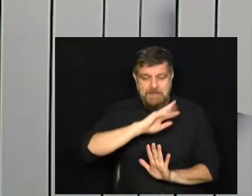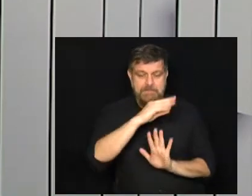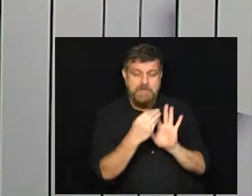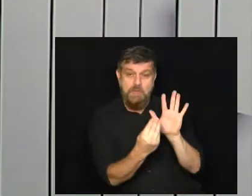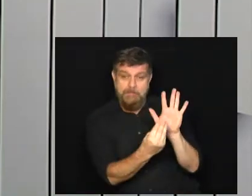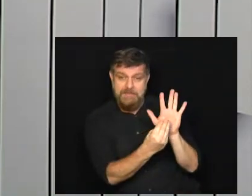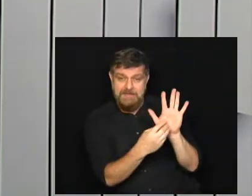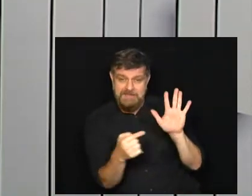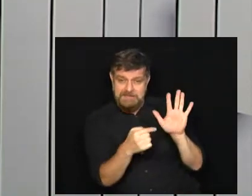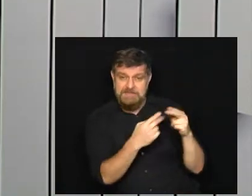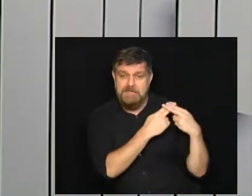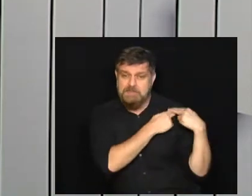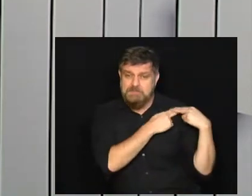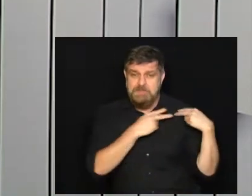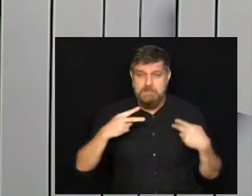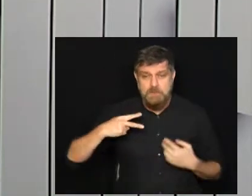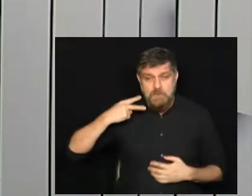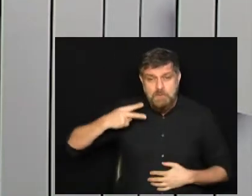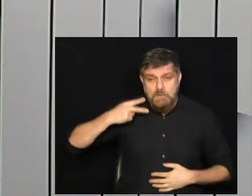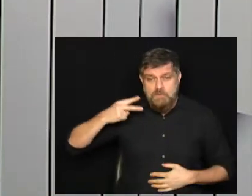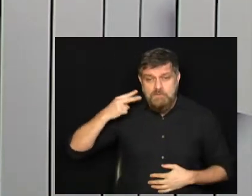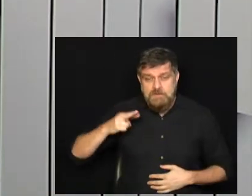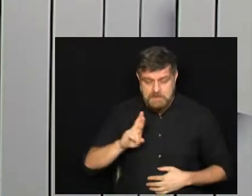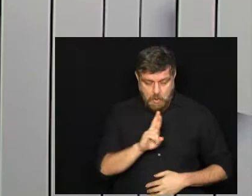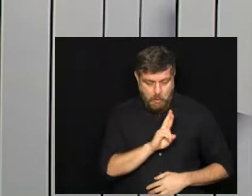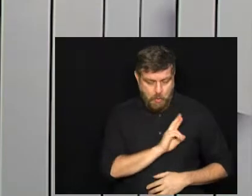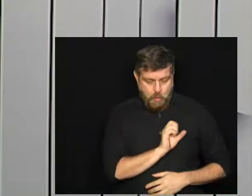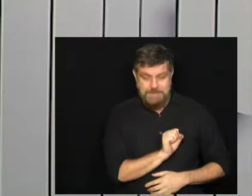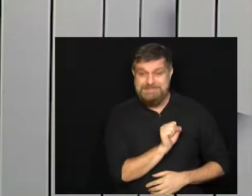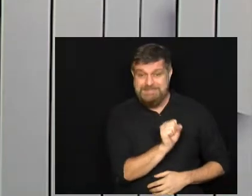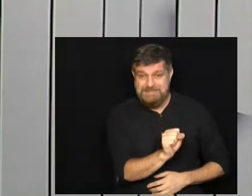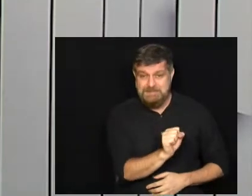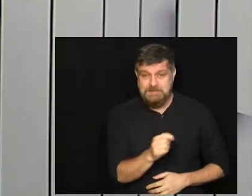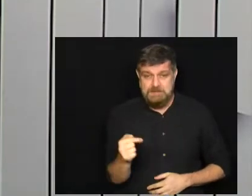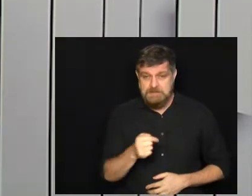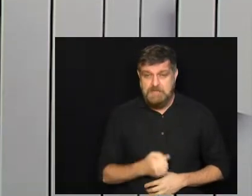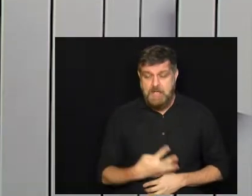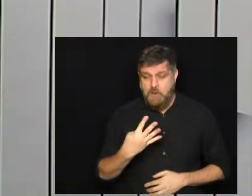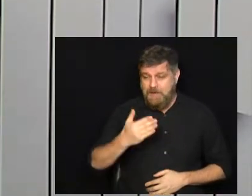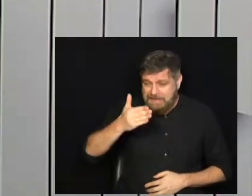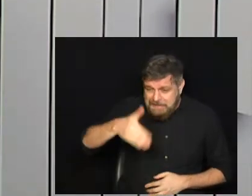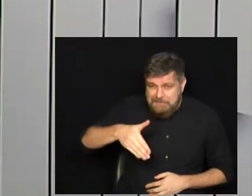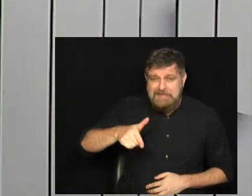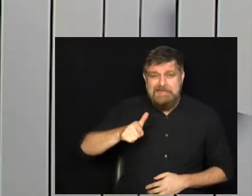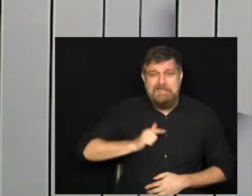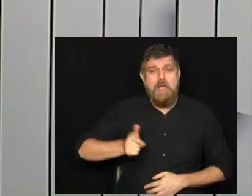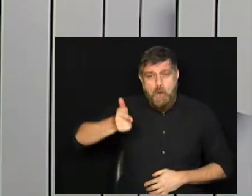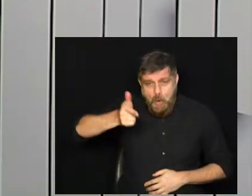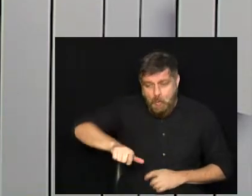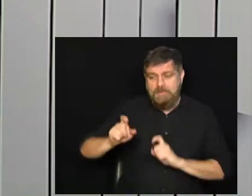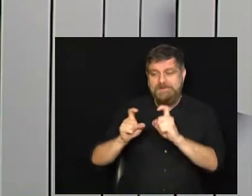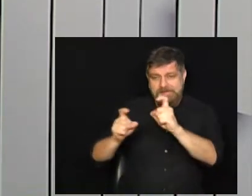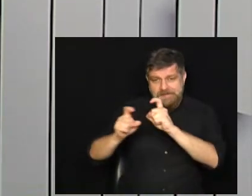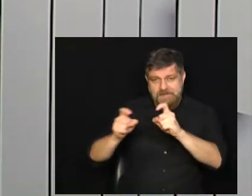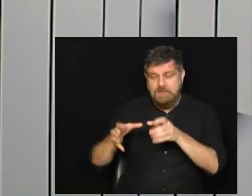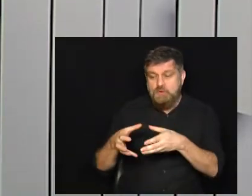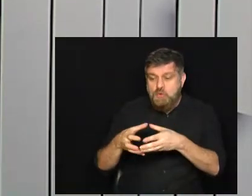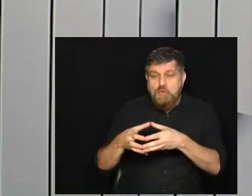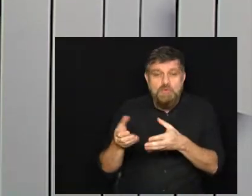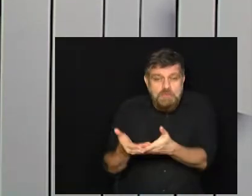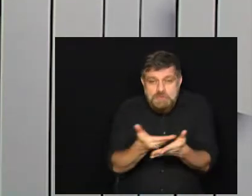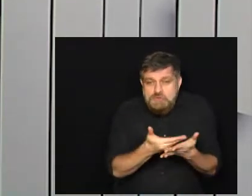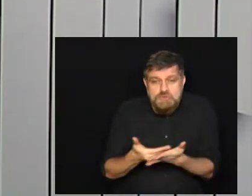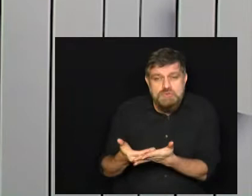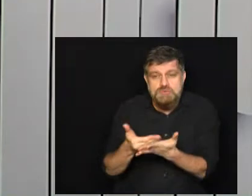Ambiente, comandada pelo vereador Luiz Rossini. E às 4h30 da tarde, começa a reunião da Comissão Especial